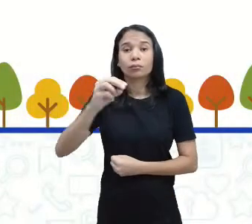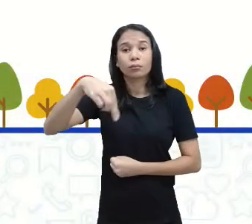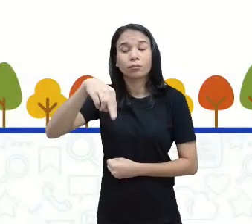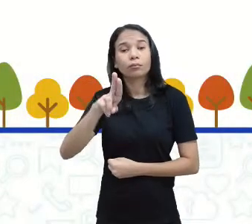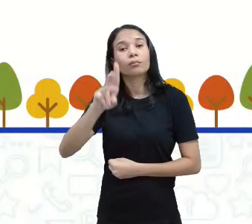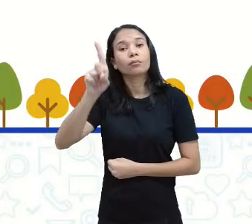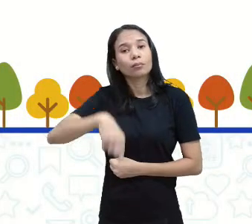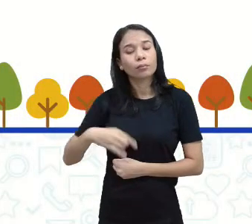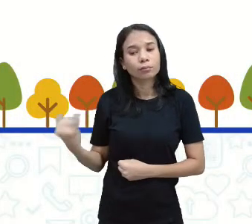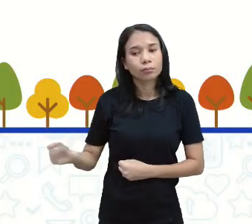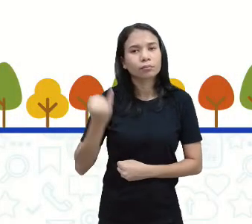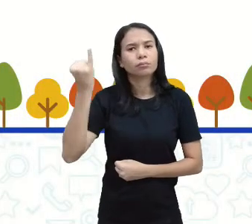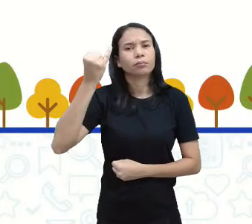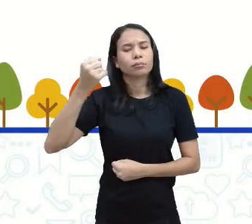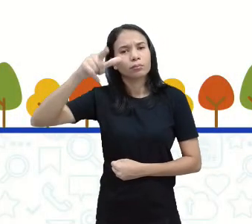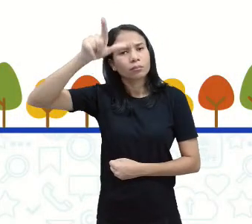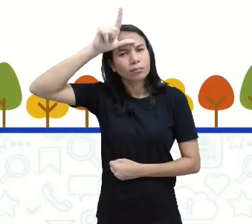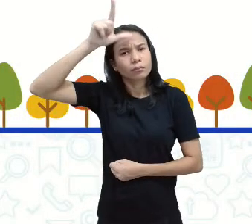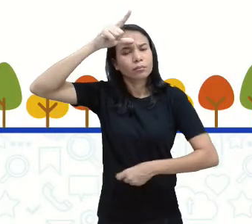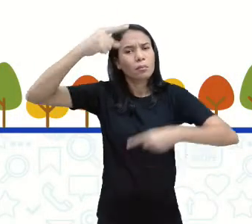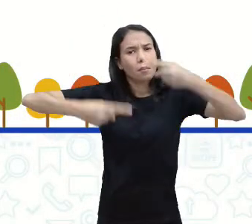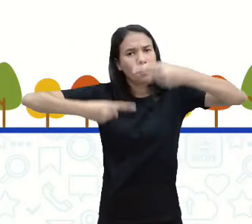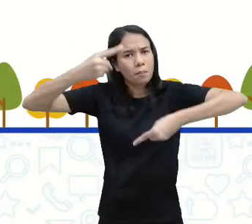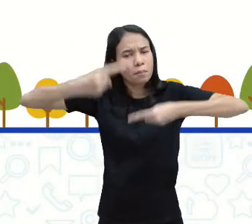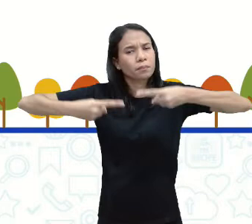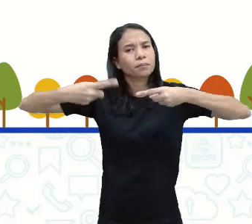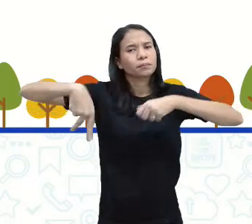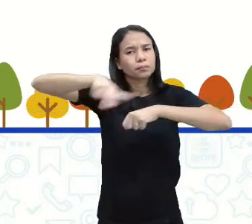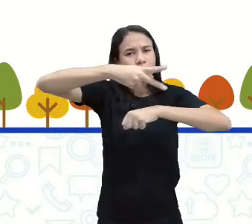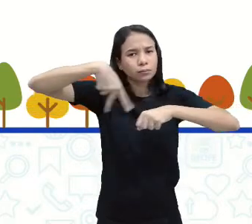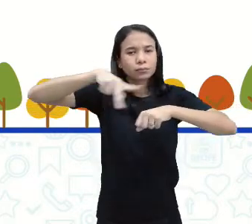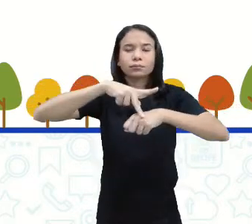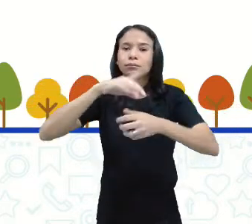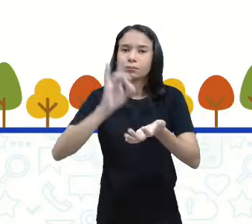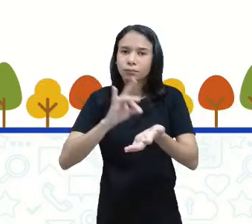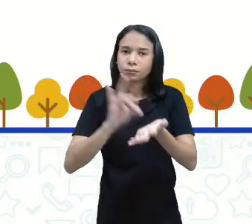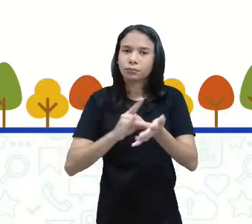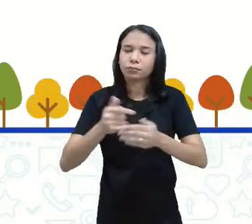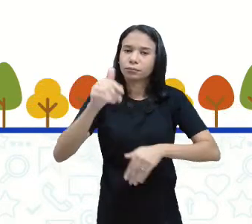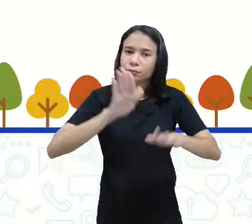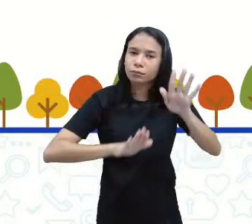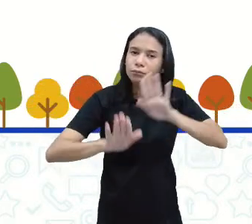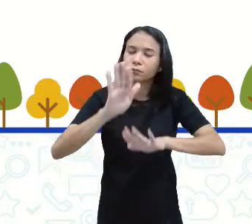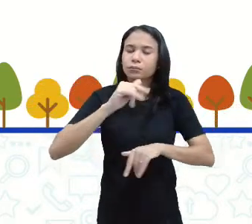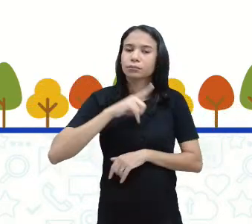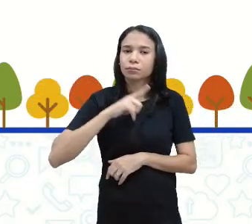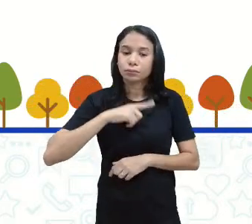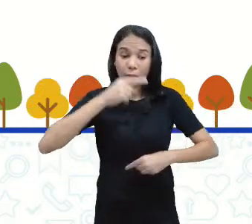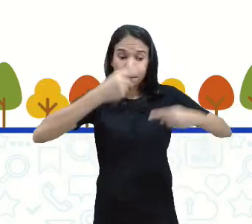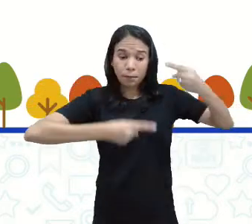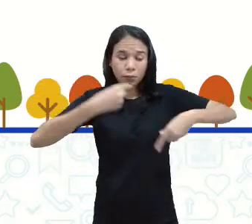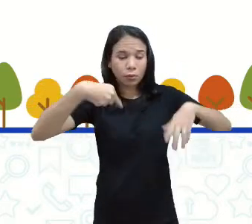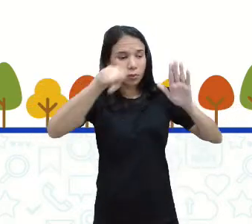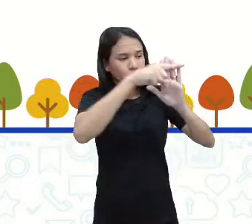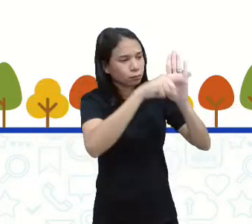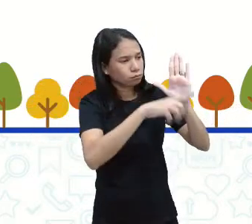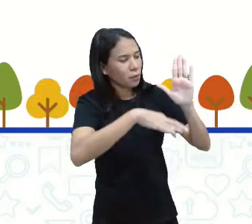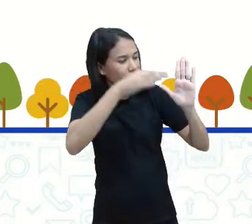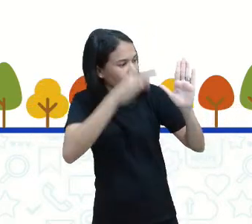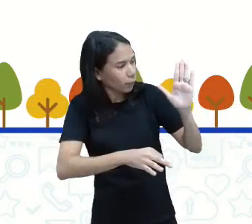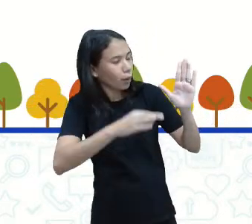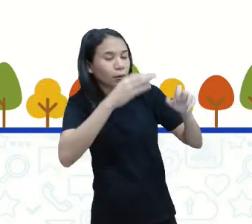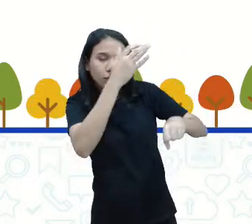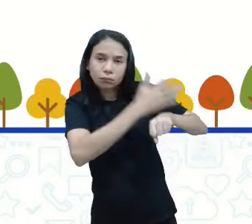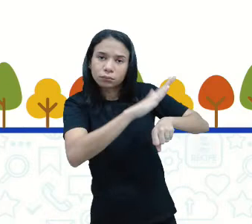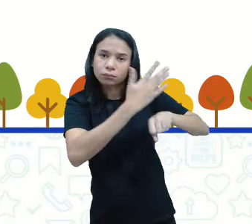líderes, né, políticos, os países, as nações, possam realmente trazer políticas efetivas para que